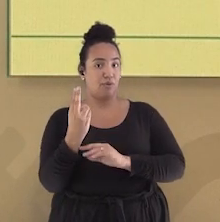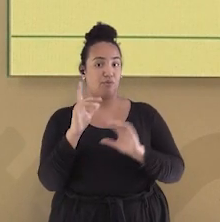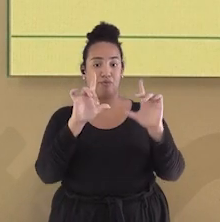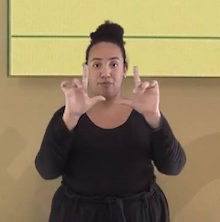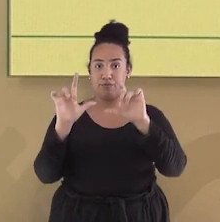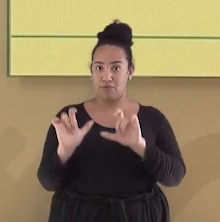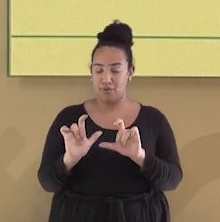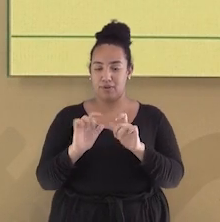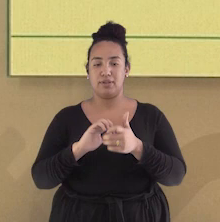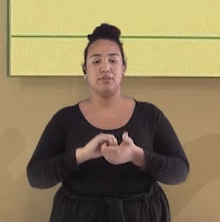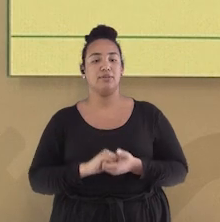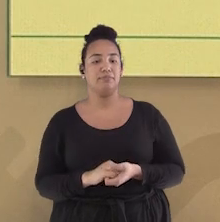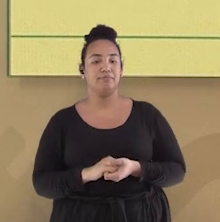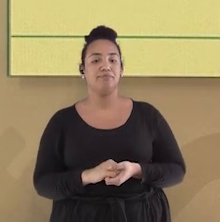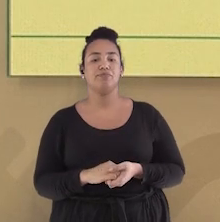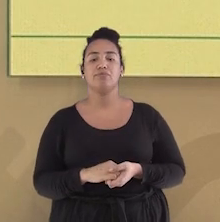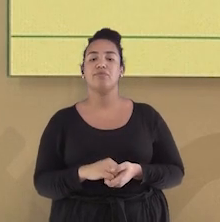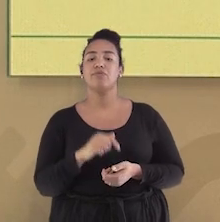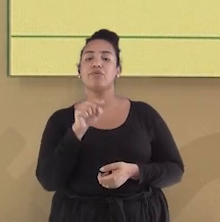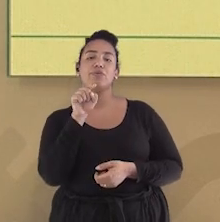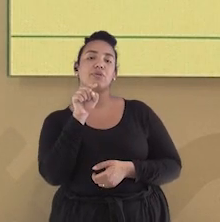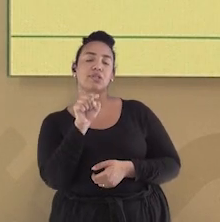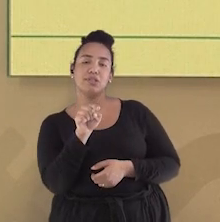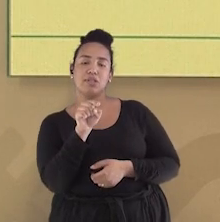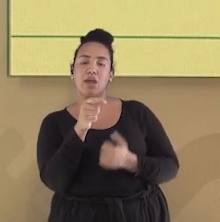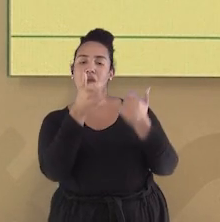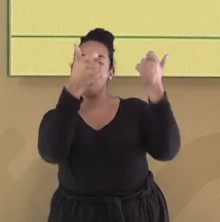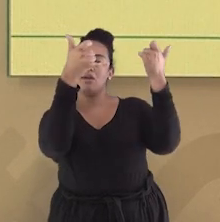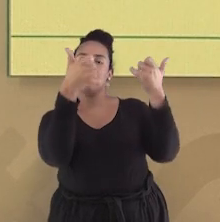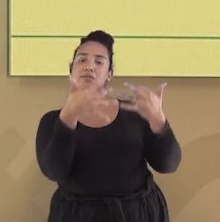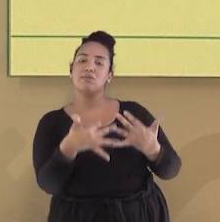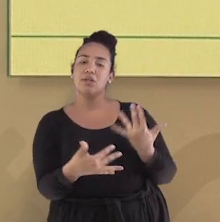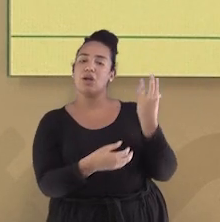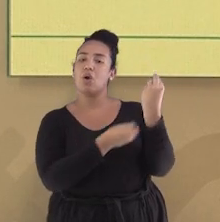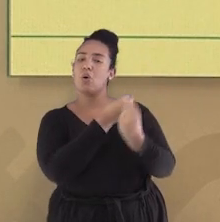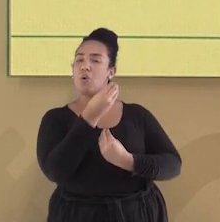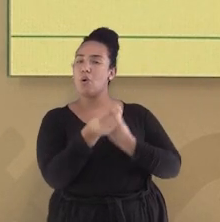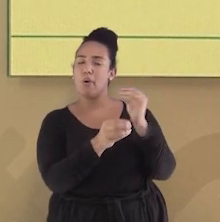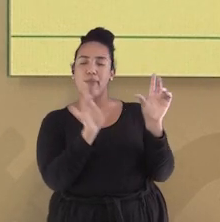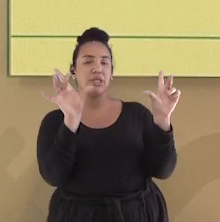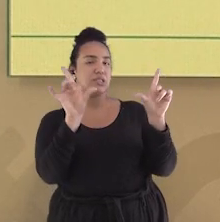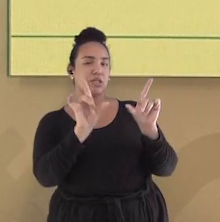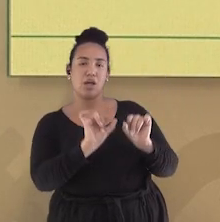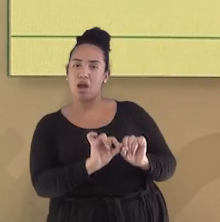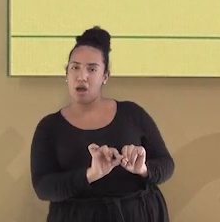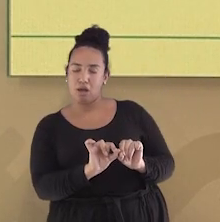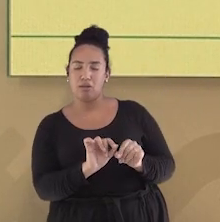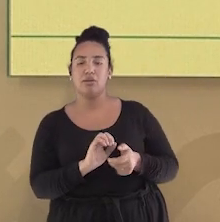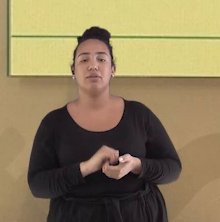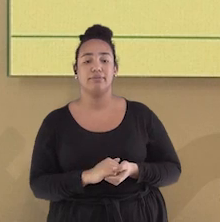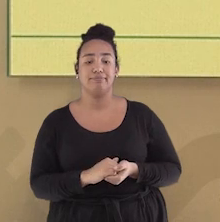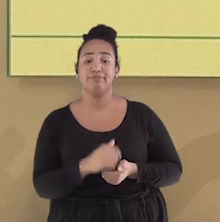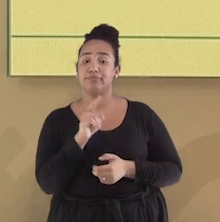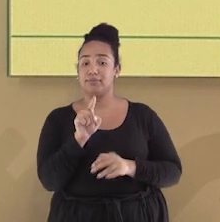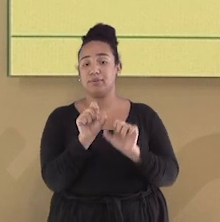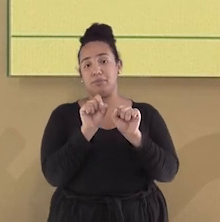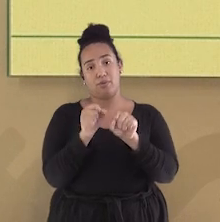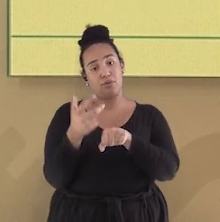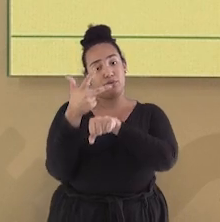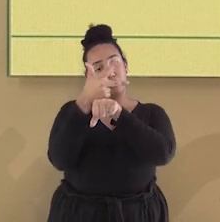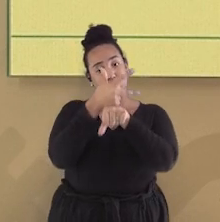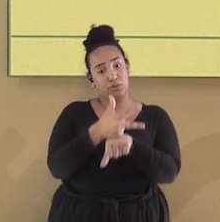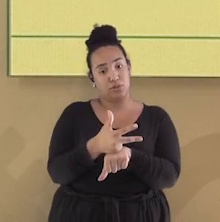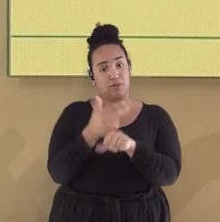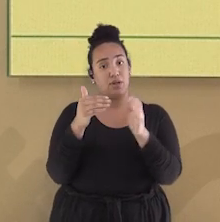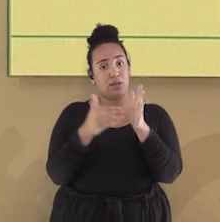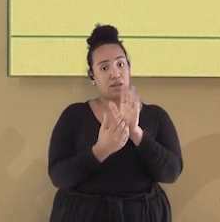uma foto. Como você explicaria para alguém o que é a escala nos mapas? Você pode gravar um vídeo de